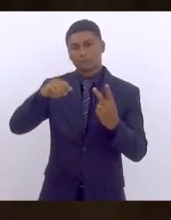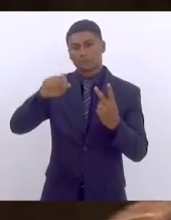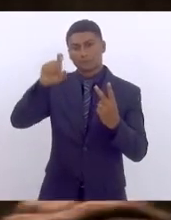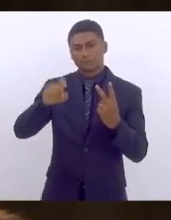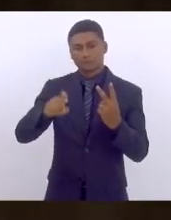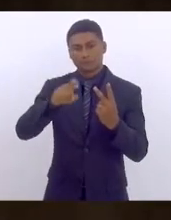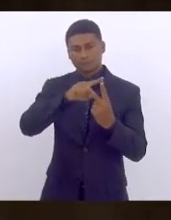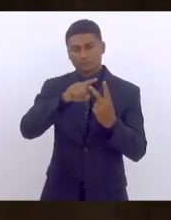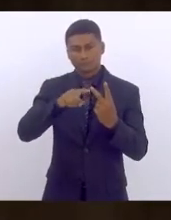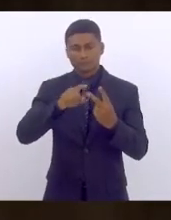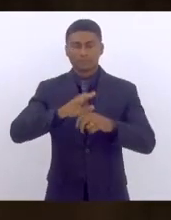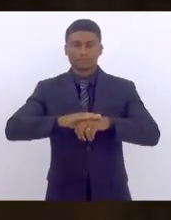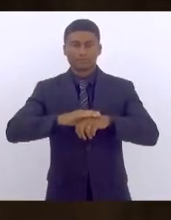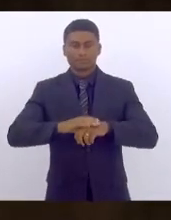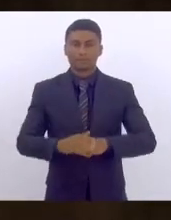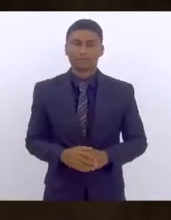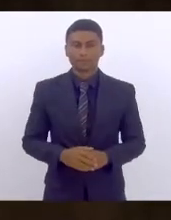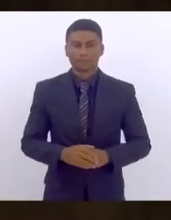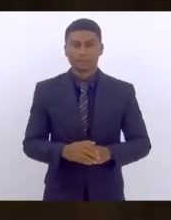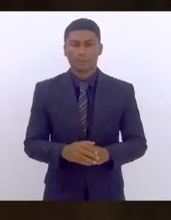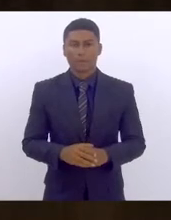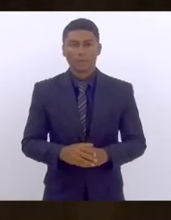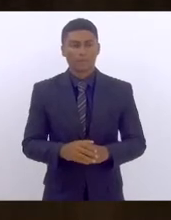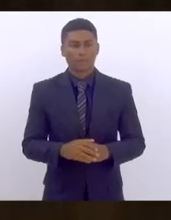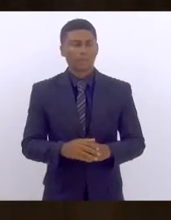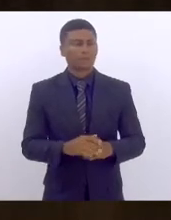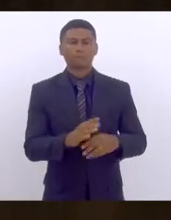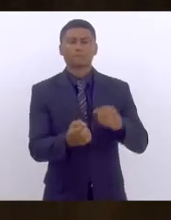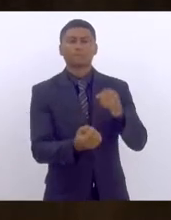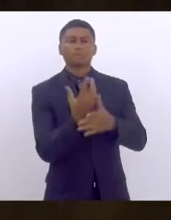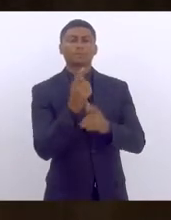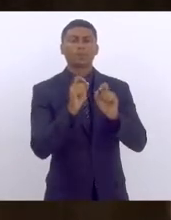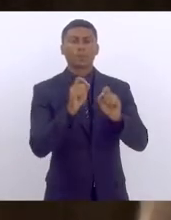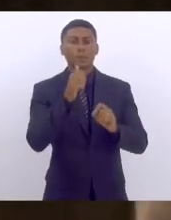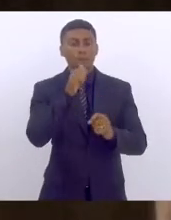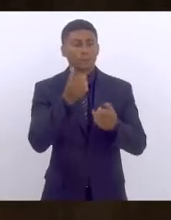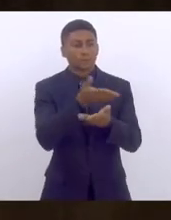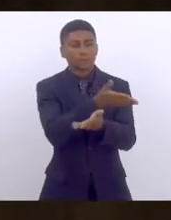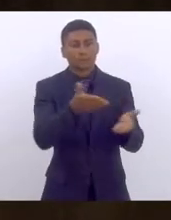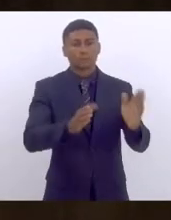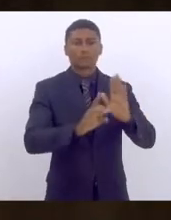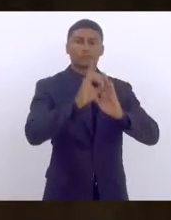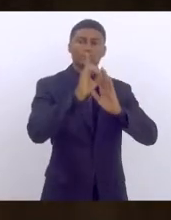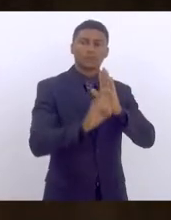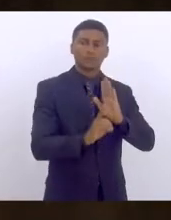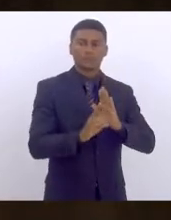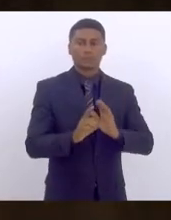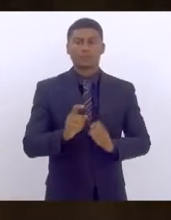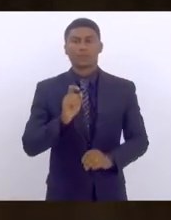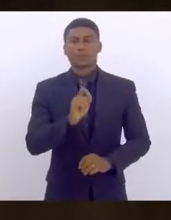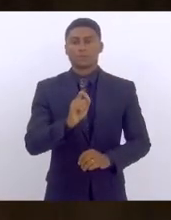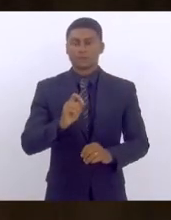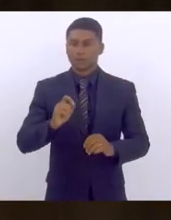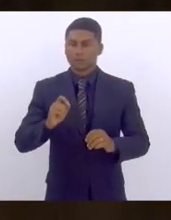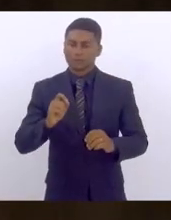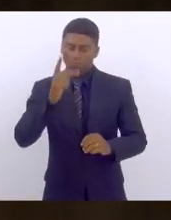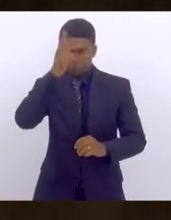Lemos, que fica assegurado o direito das mulheres de terem